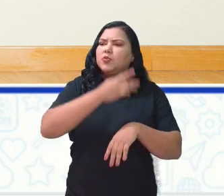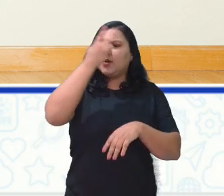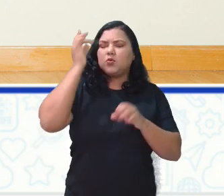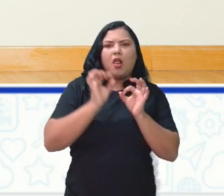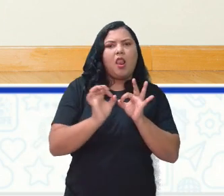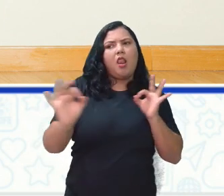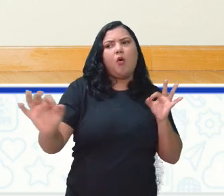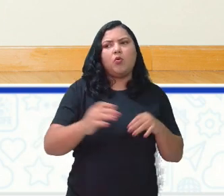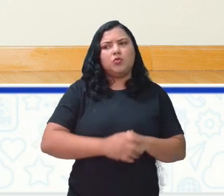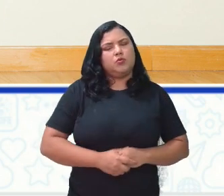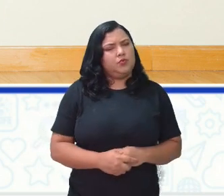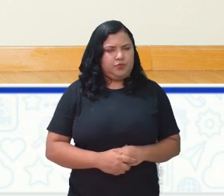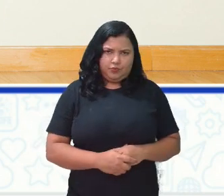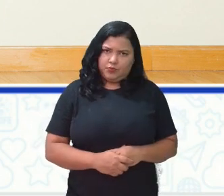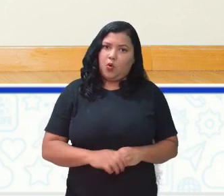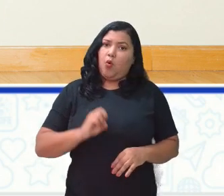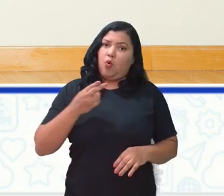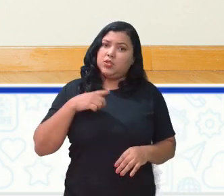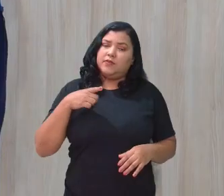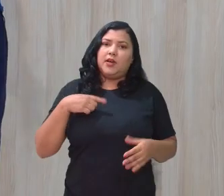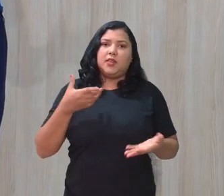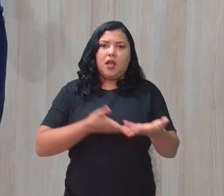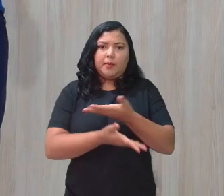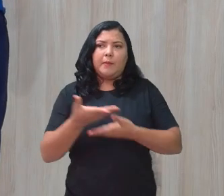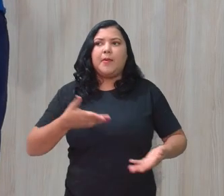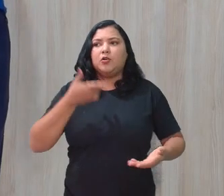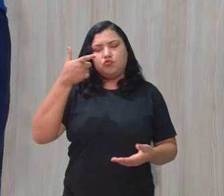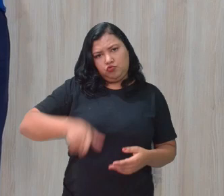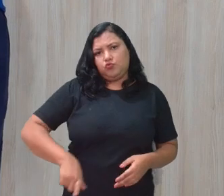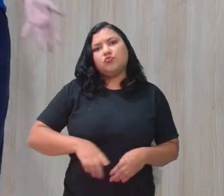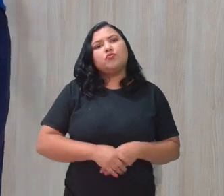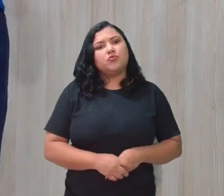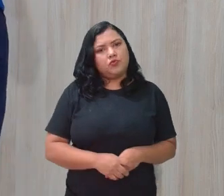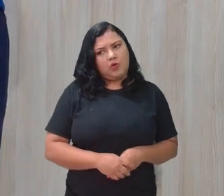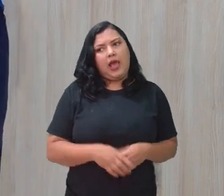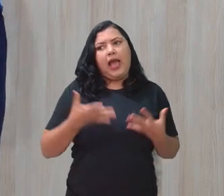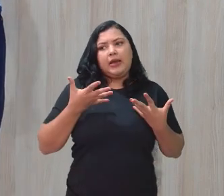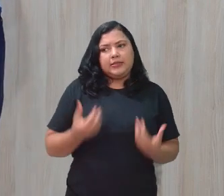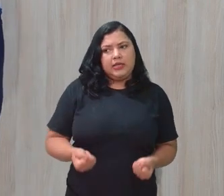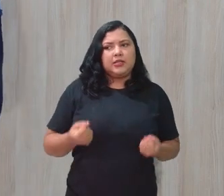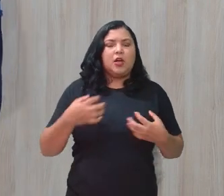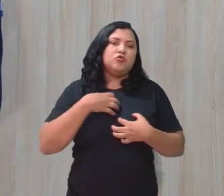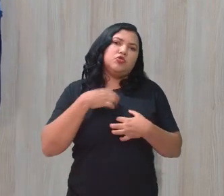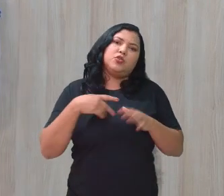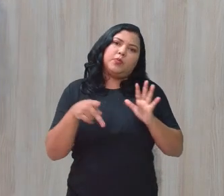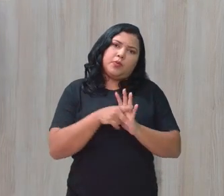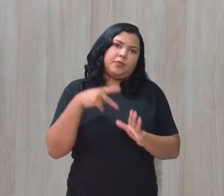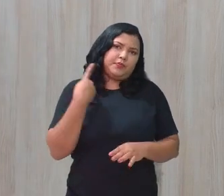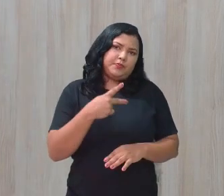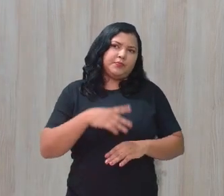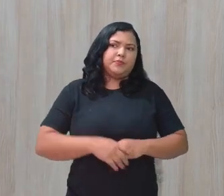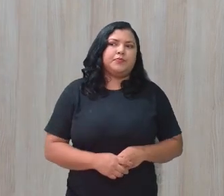ficar longe dele, se vão voltar a ser amigos dele, né? Se vão voltar a conviver com ele, aceitá-lo com o seu nariz.